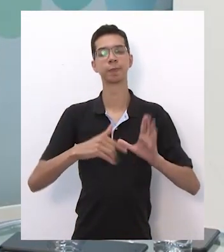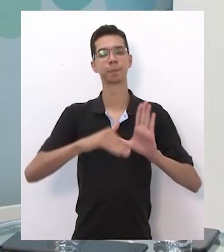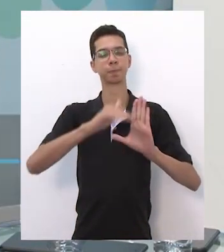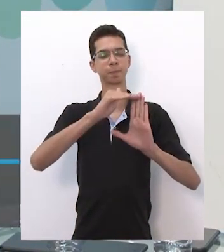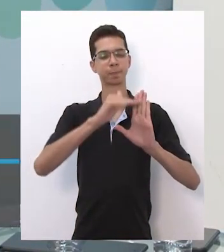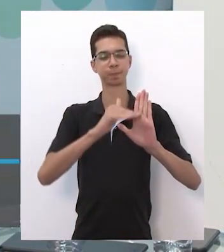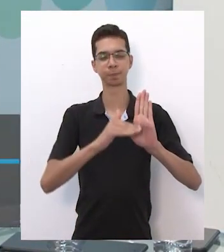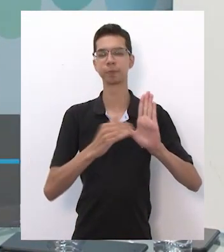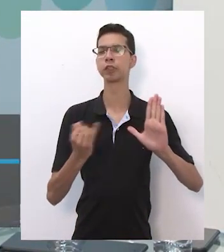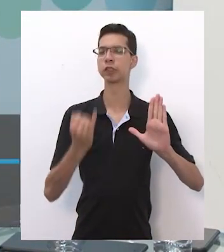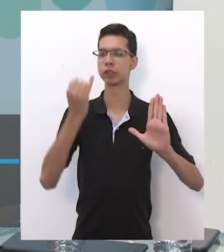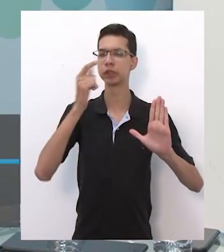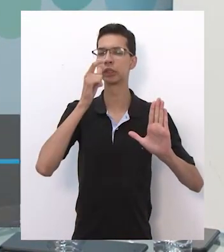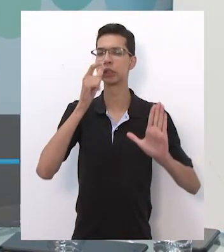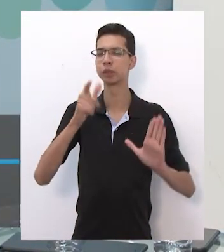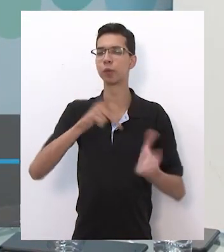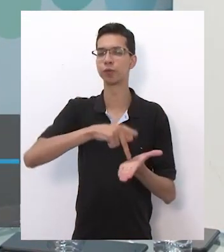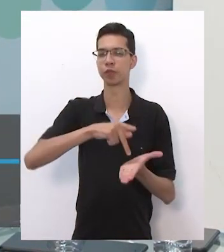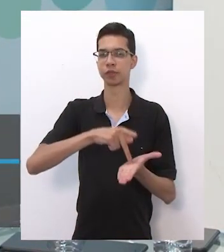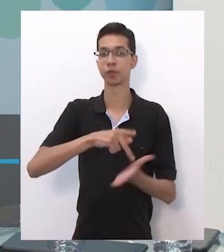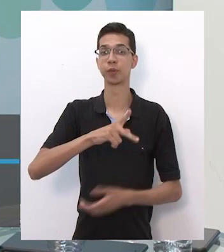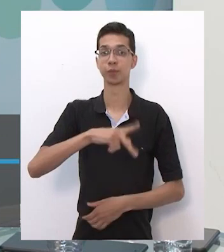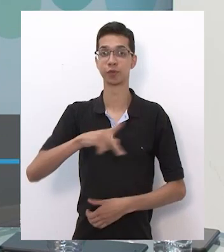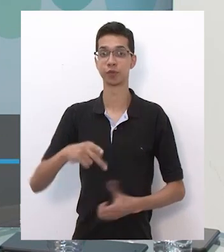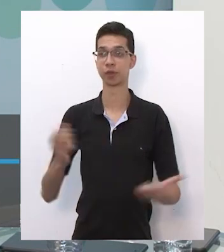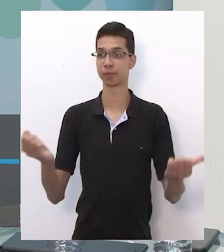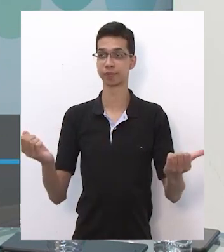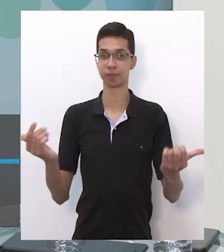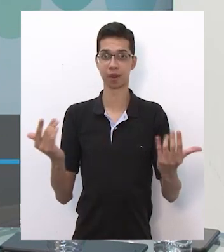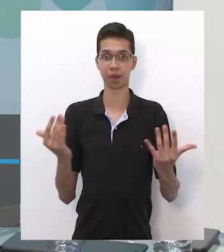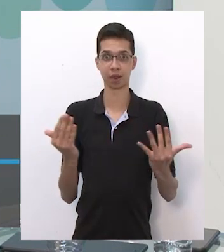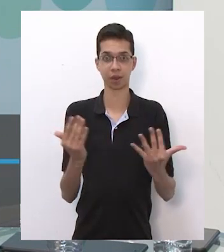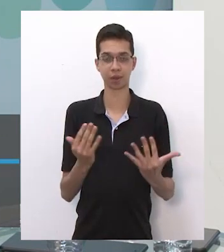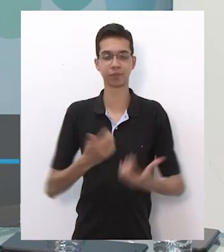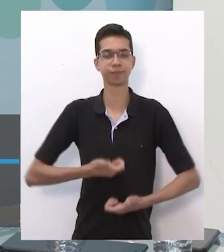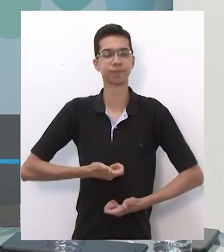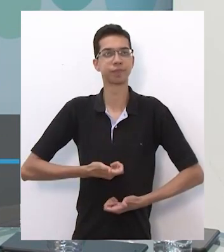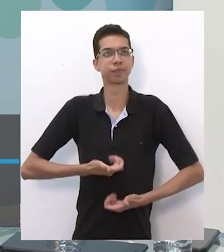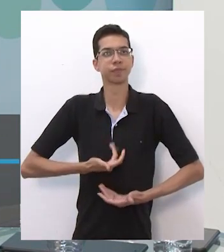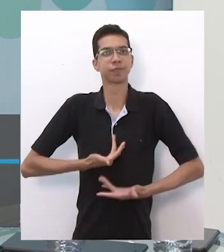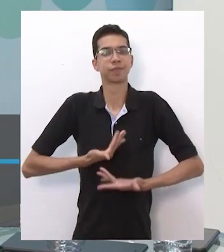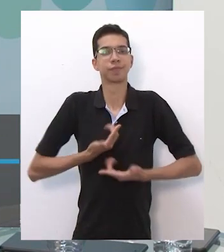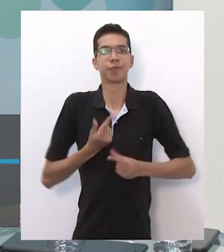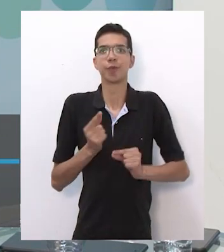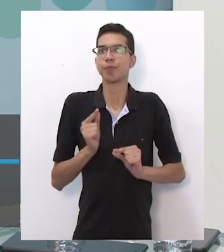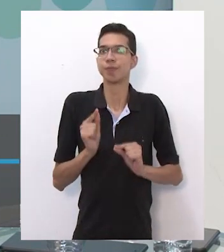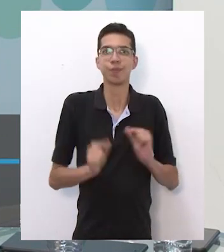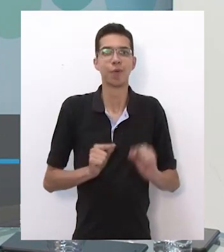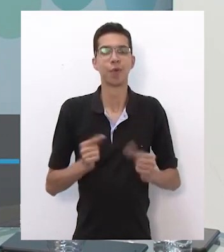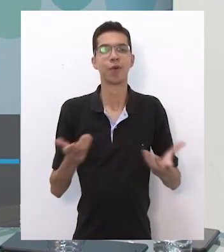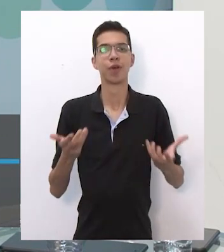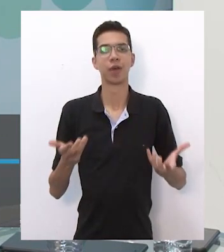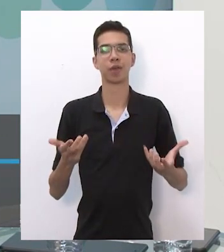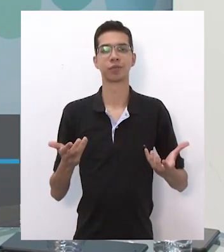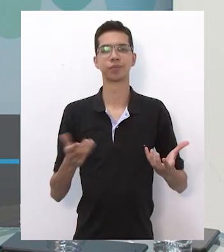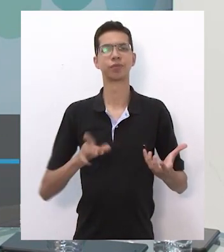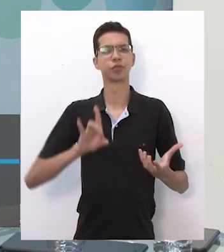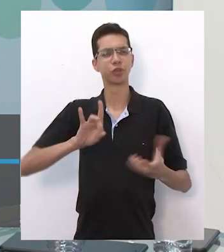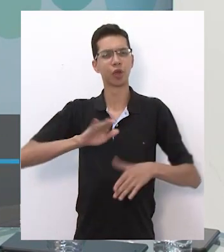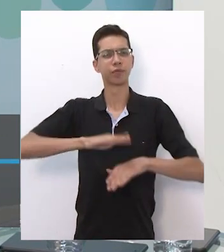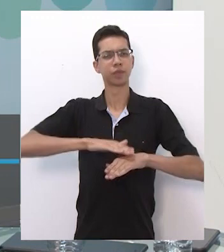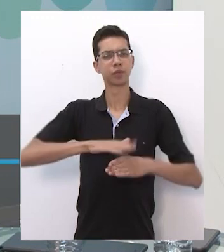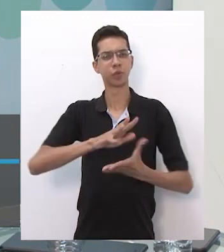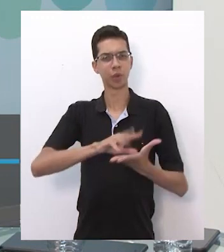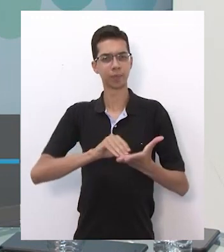participaram, saíram motivados e não só pensando em reproduzir essas trilhas propriamente ditas, mas numa ideia